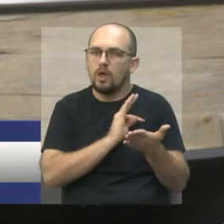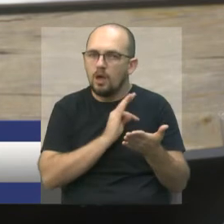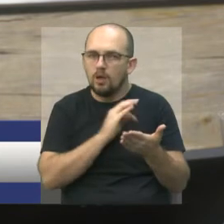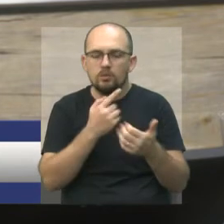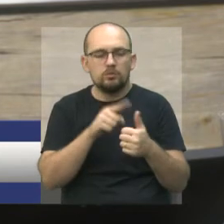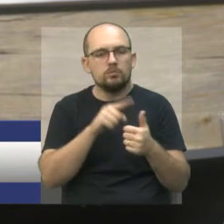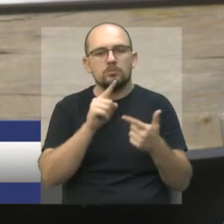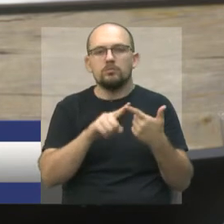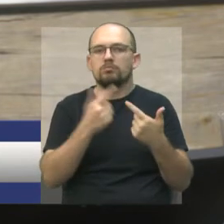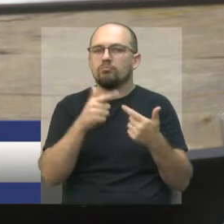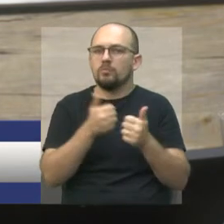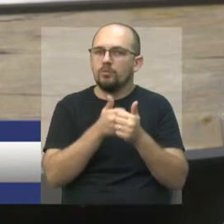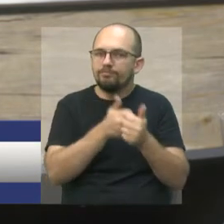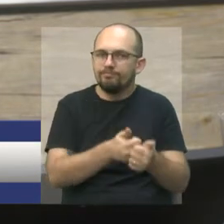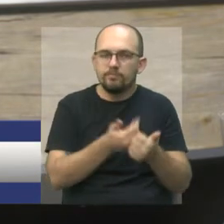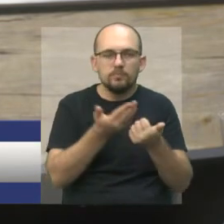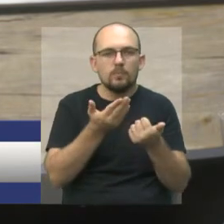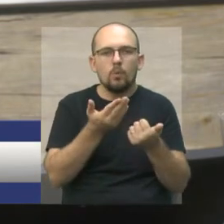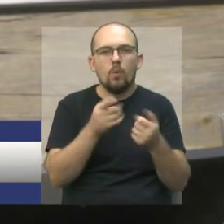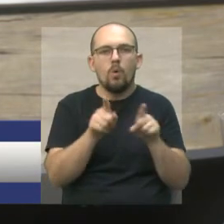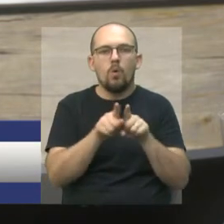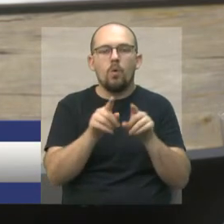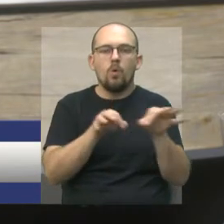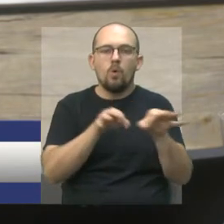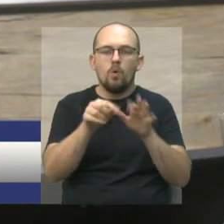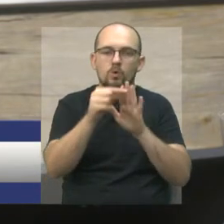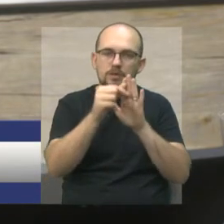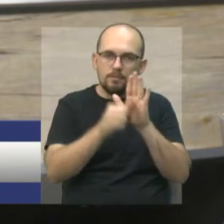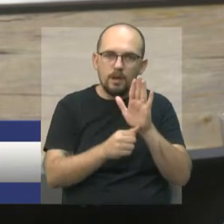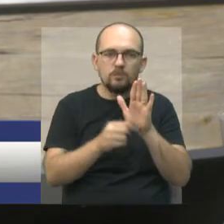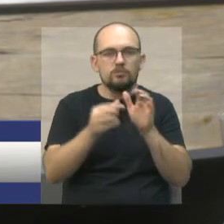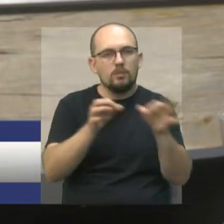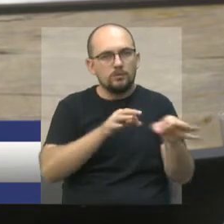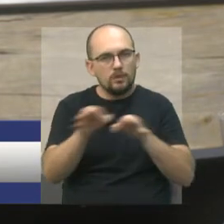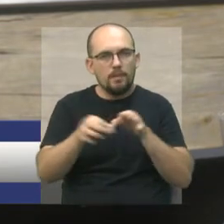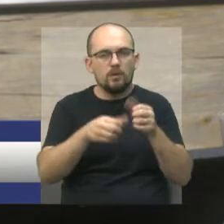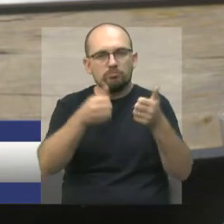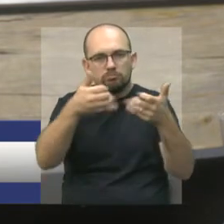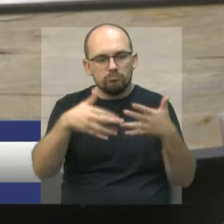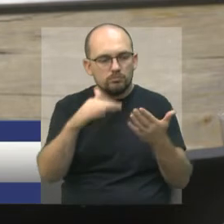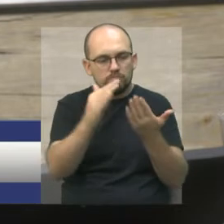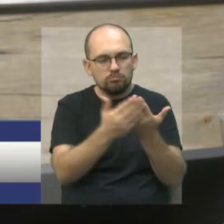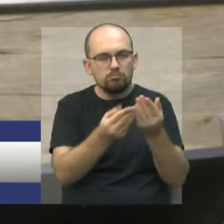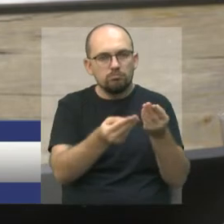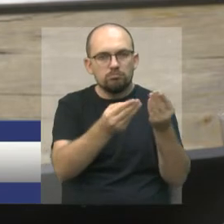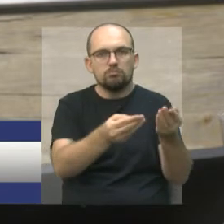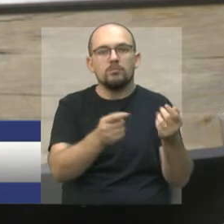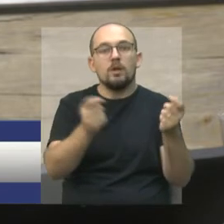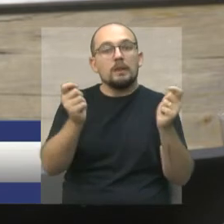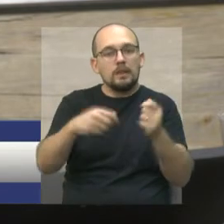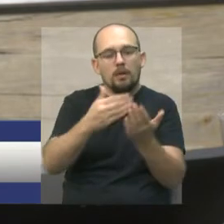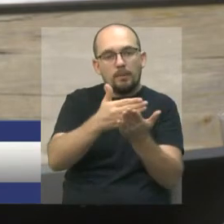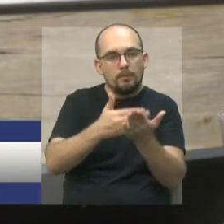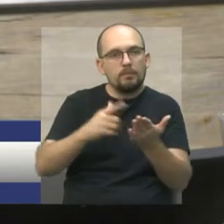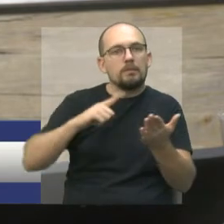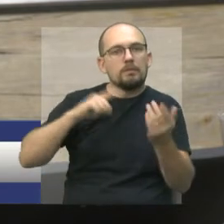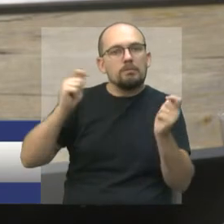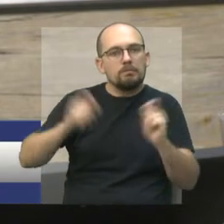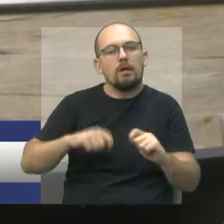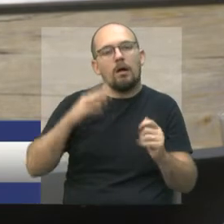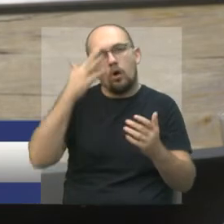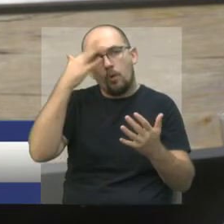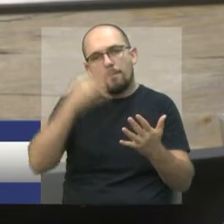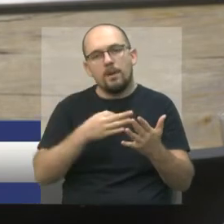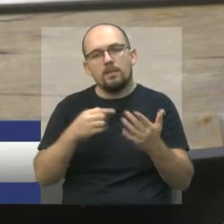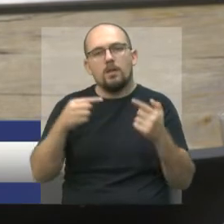está desacompanhada de orçamento, planejamento e justificativas que permitam compreender a pertinência e a compatibilidade da